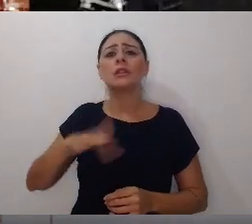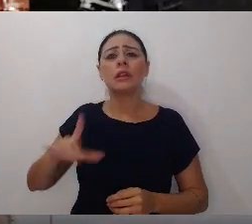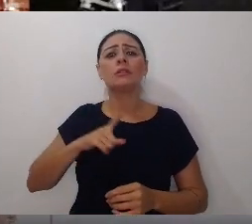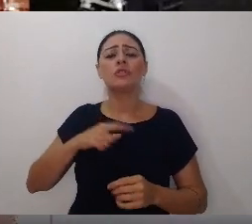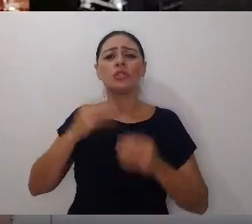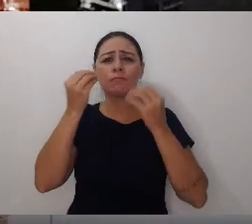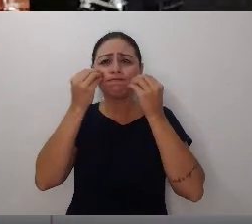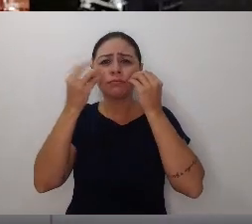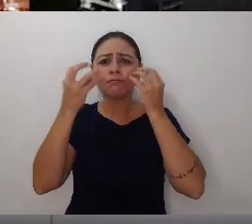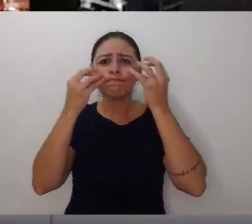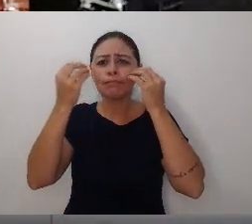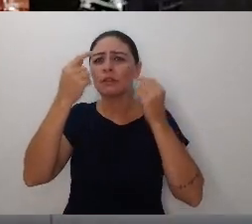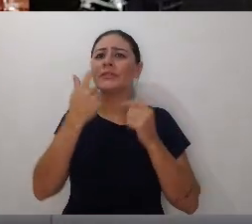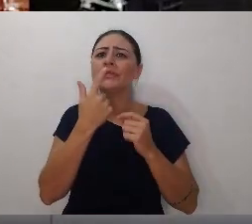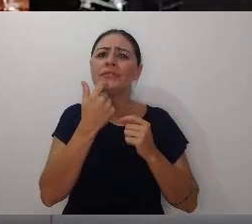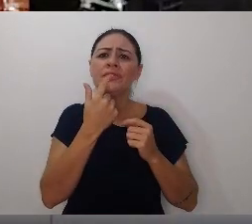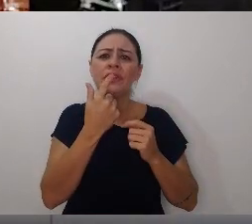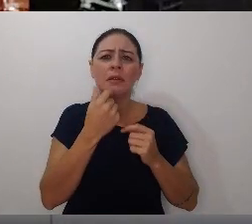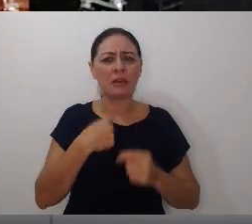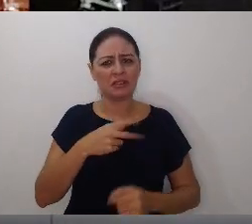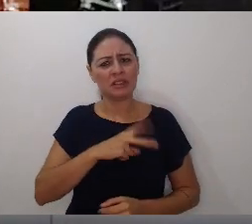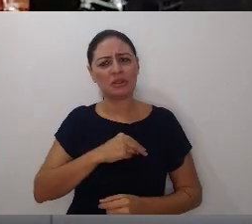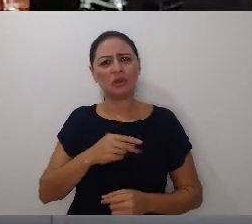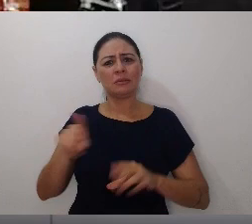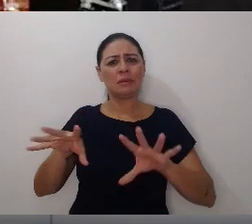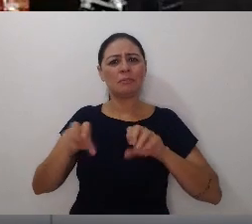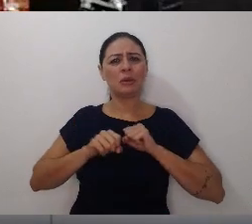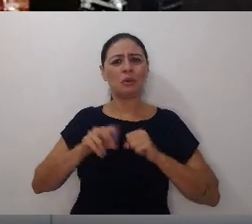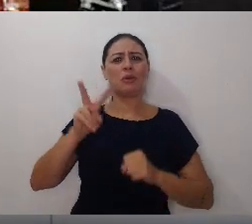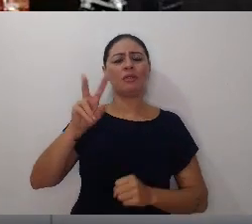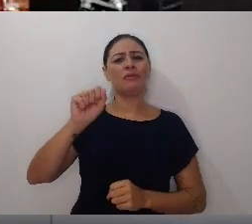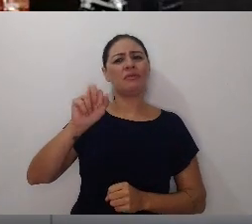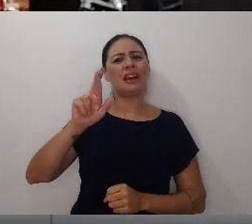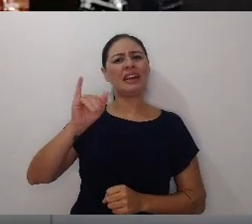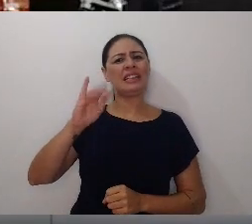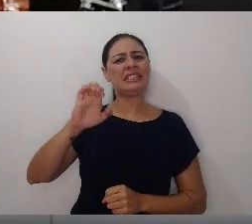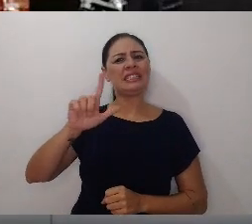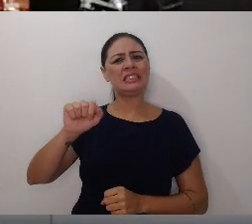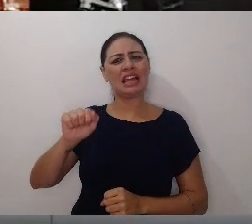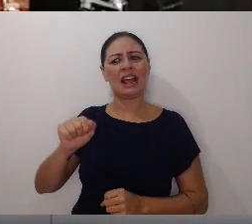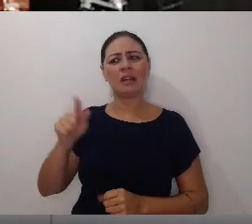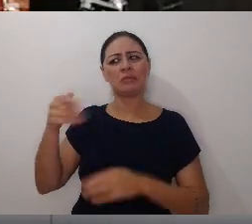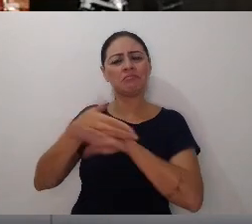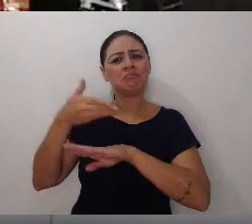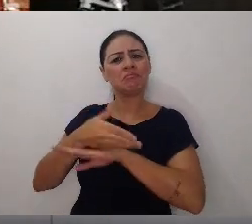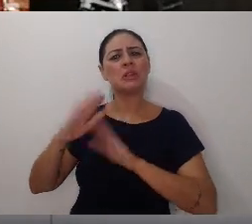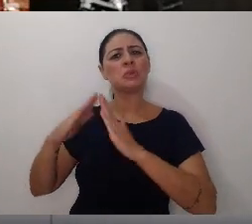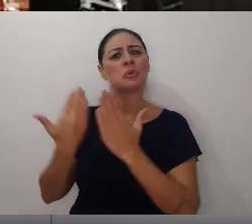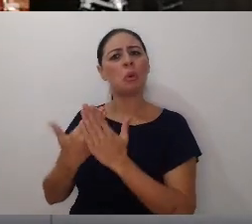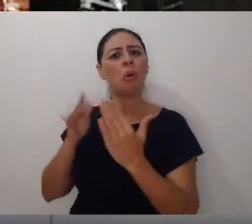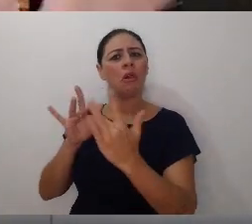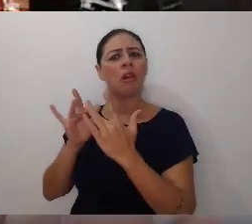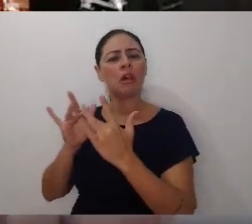só umas petecas no rosto, tipo uma varicela. E eu falei, meu Deus, mas para pegar varicela, era até uma conhecida, para pegar